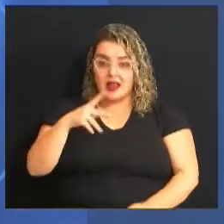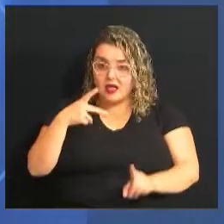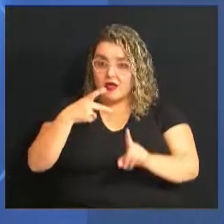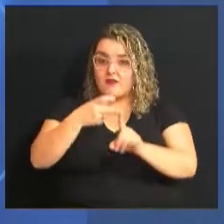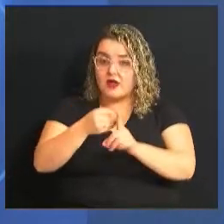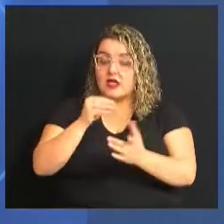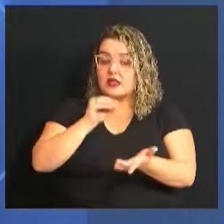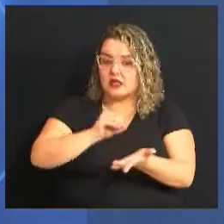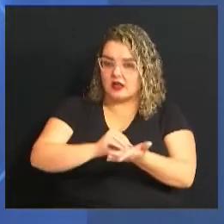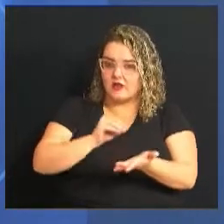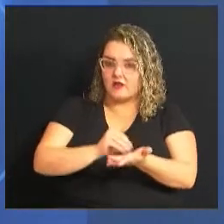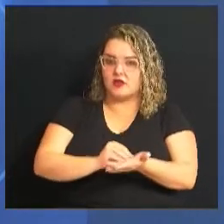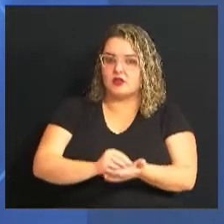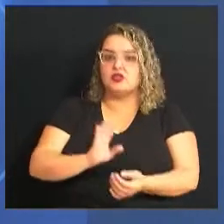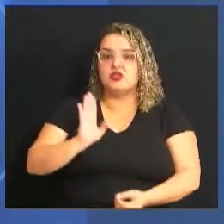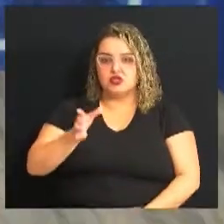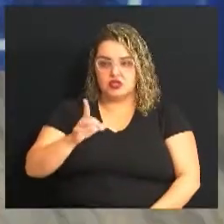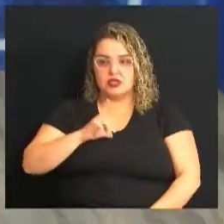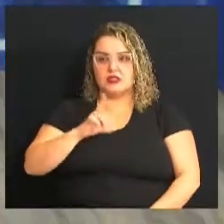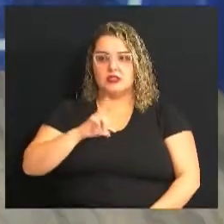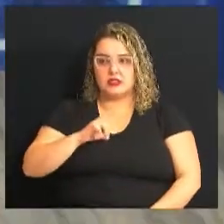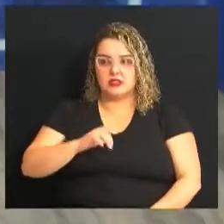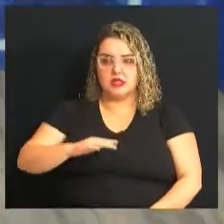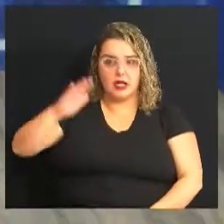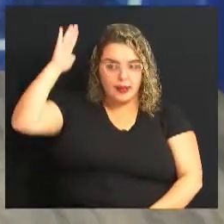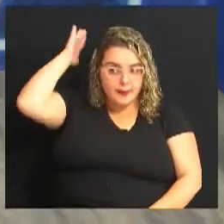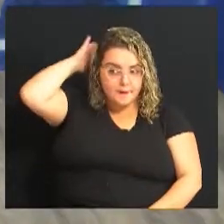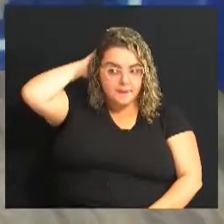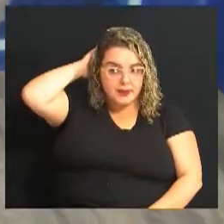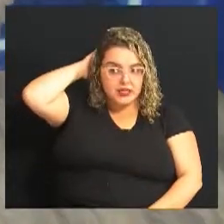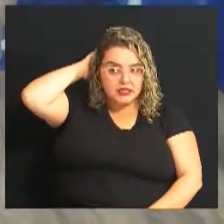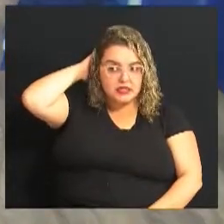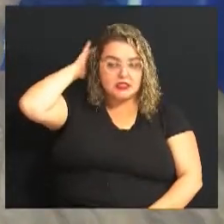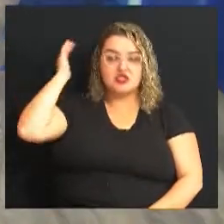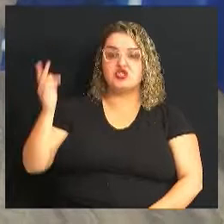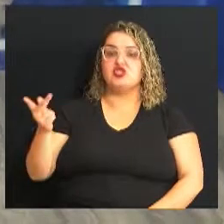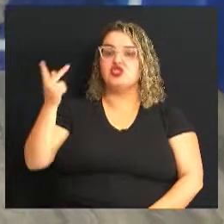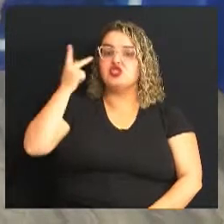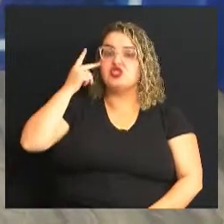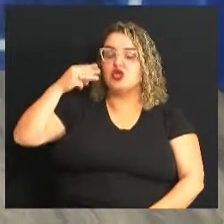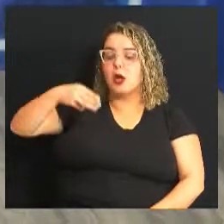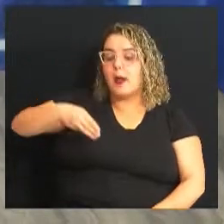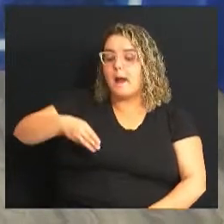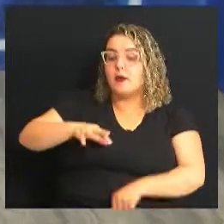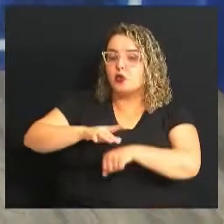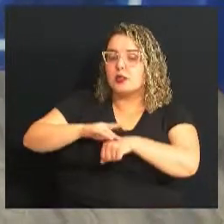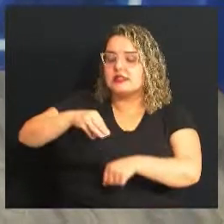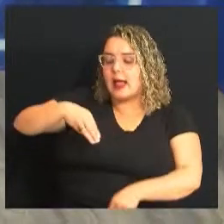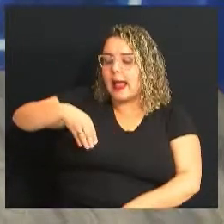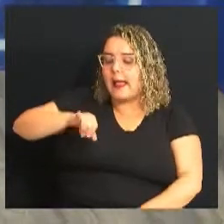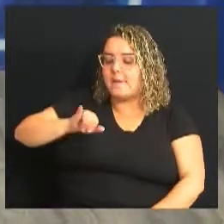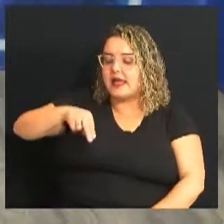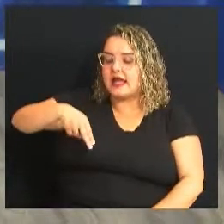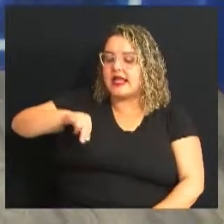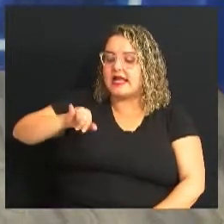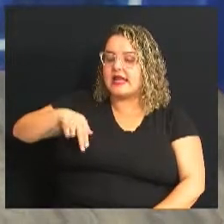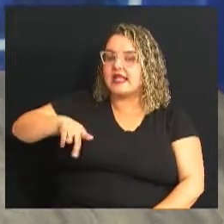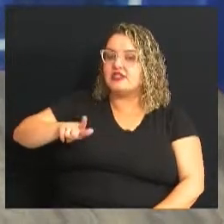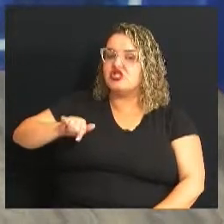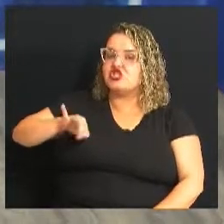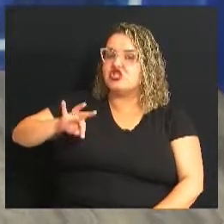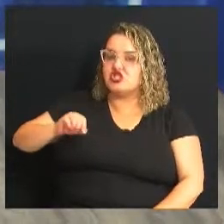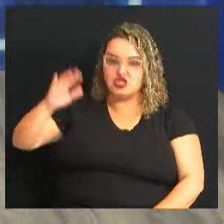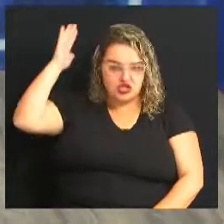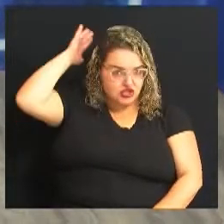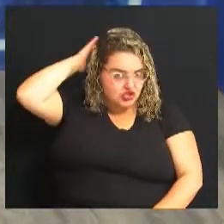está faltando, a gente já tem caso de meningite em São Paulo, Gabriel. Então é preciso que todo mundo atualize a carteirinha